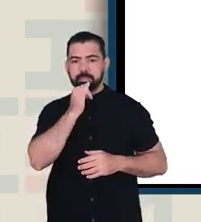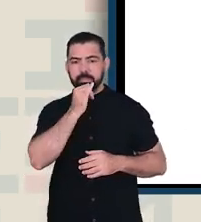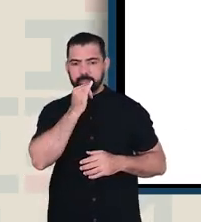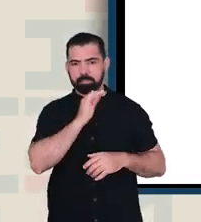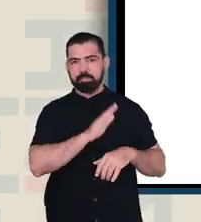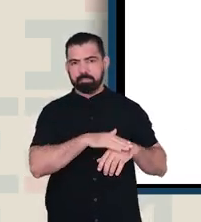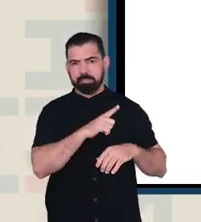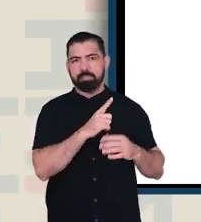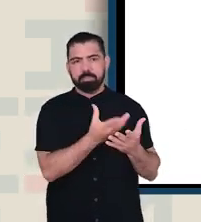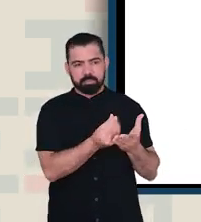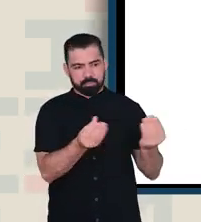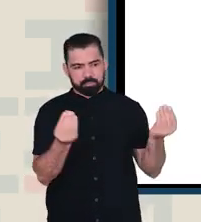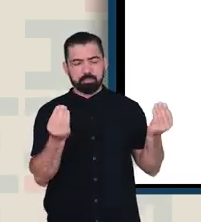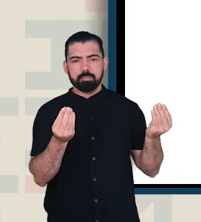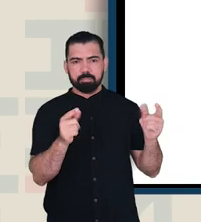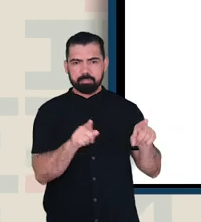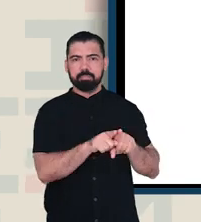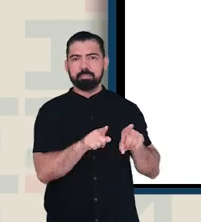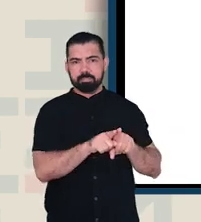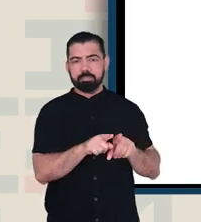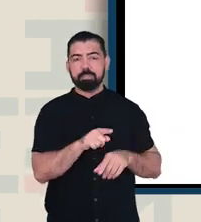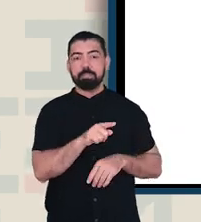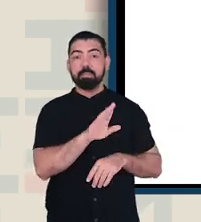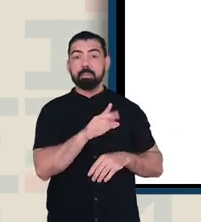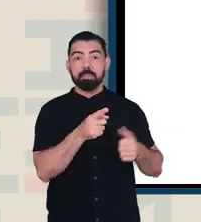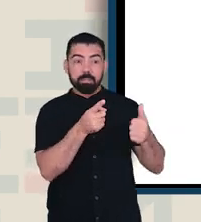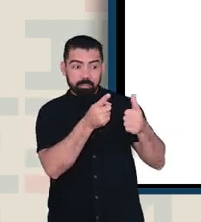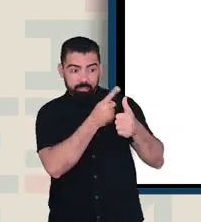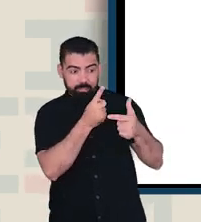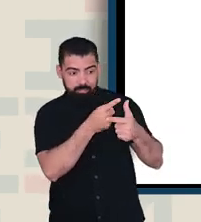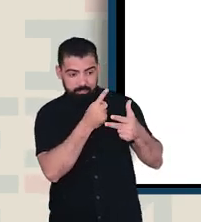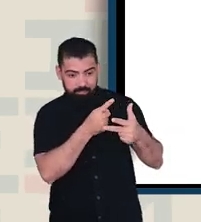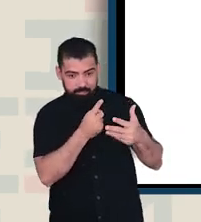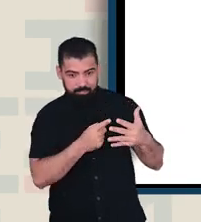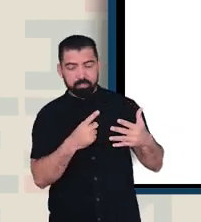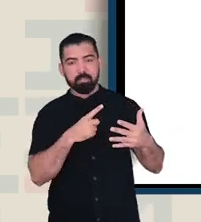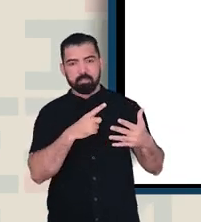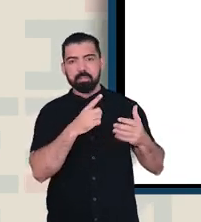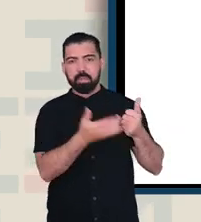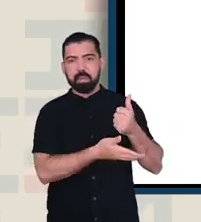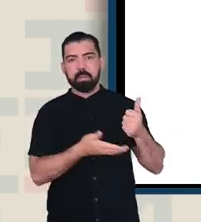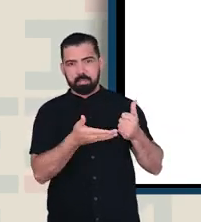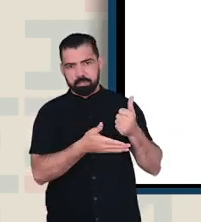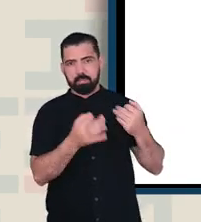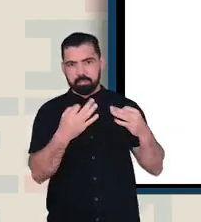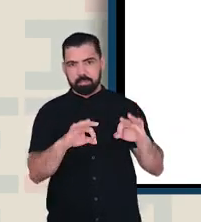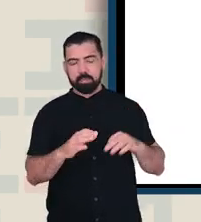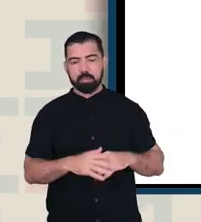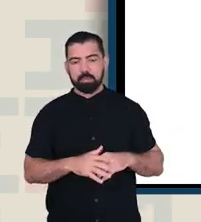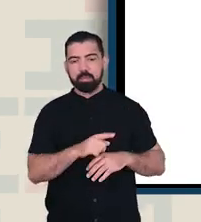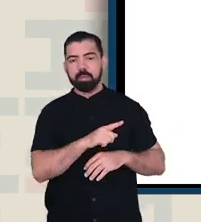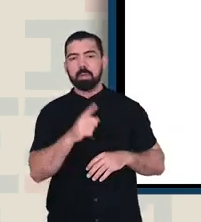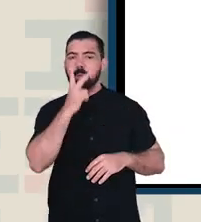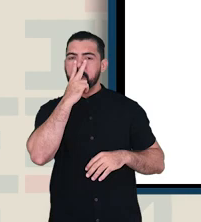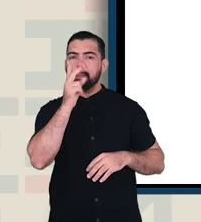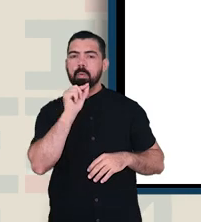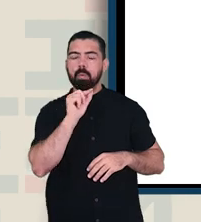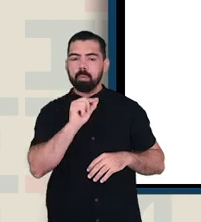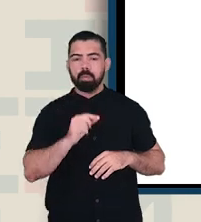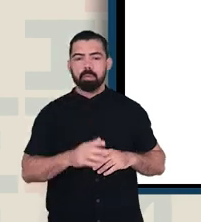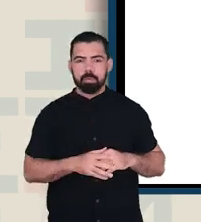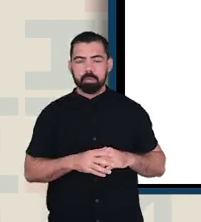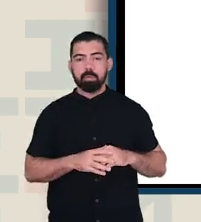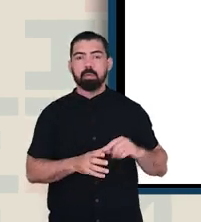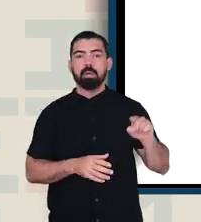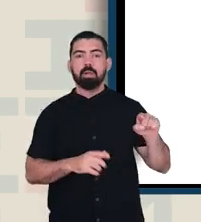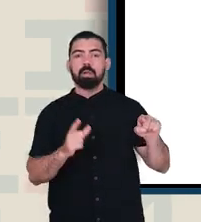claro que tem muito mais, mas esses primeiros aqui, que são os mais básicos, já me parece que